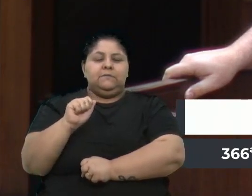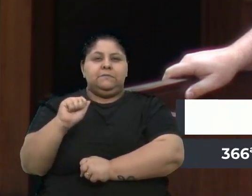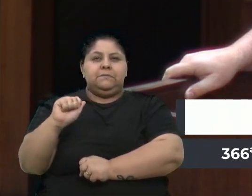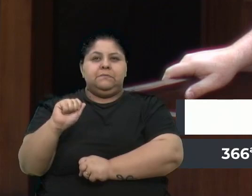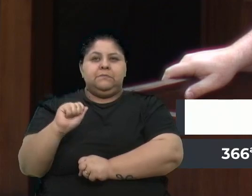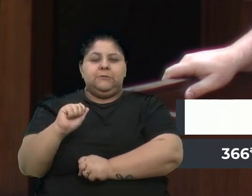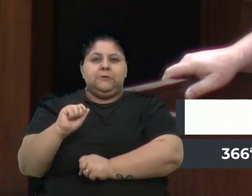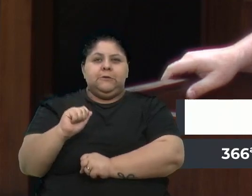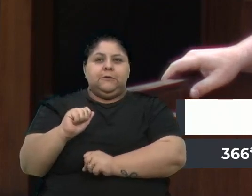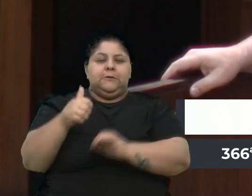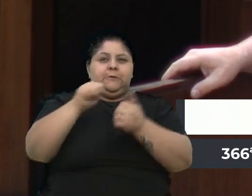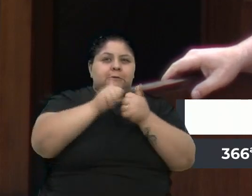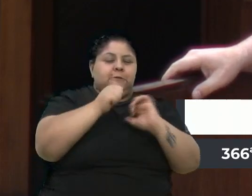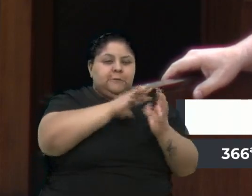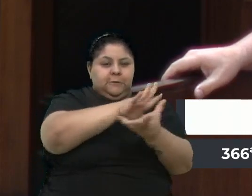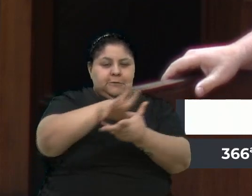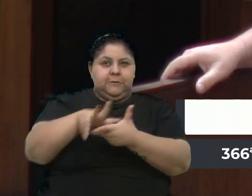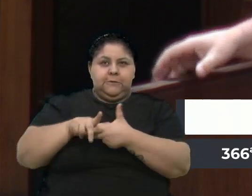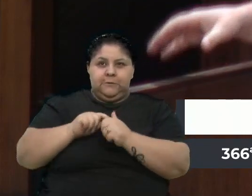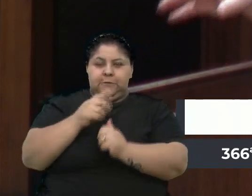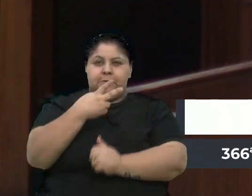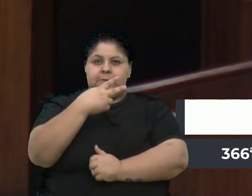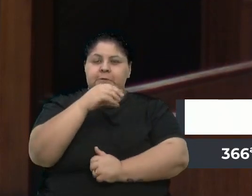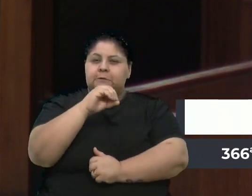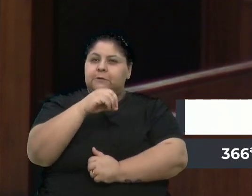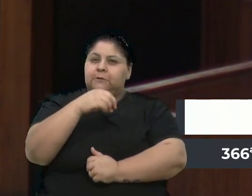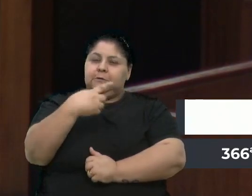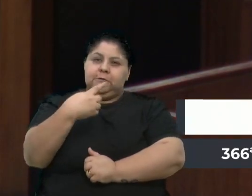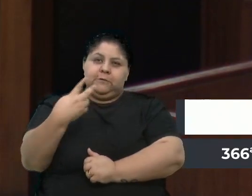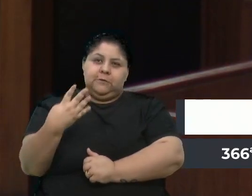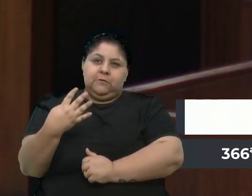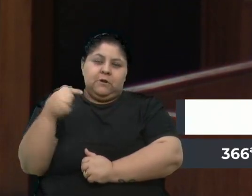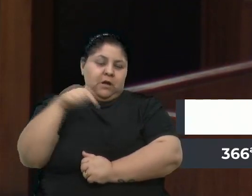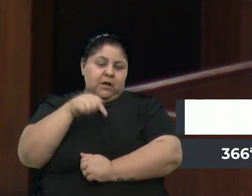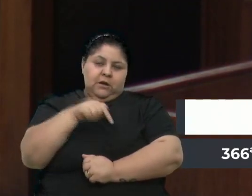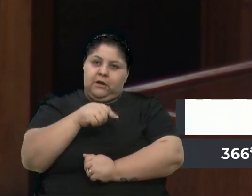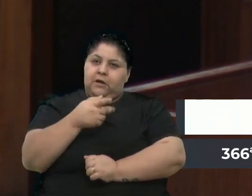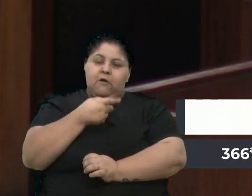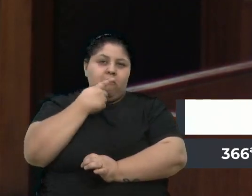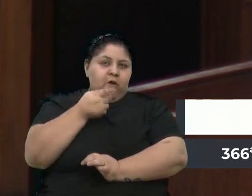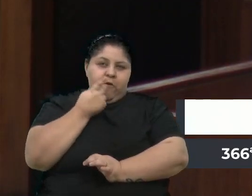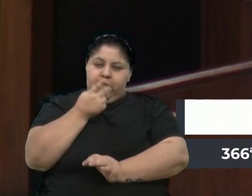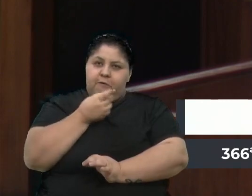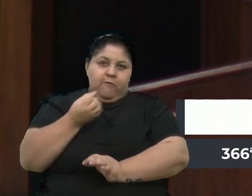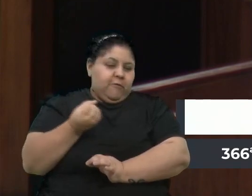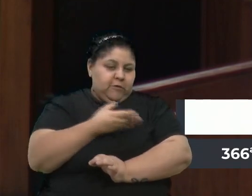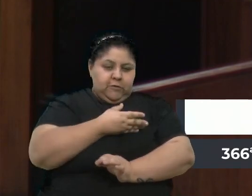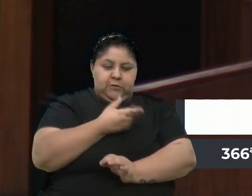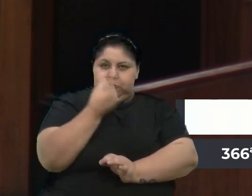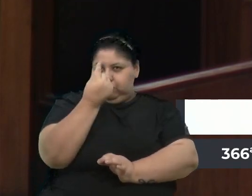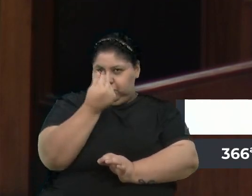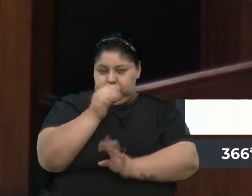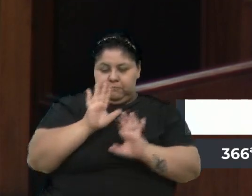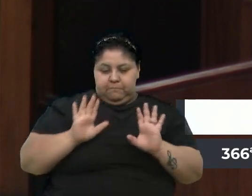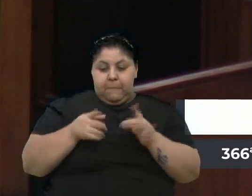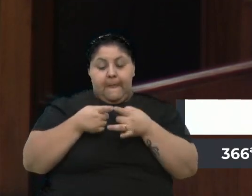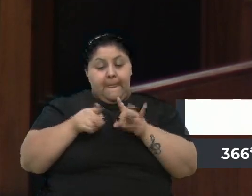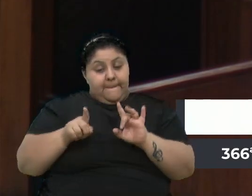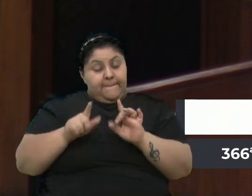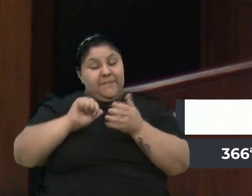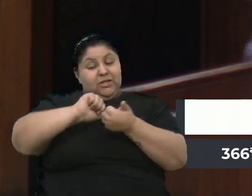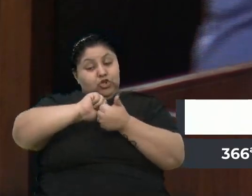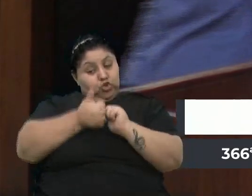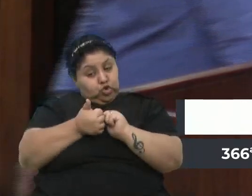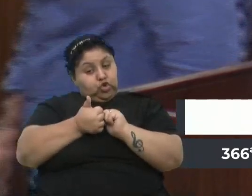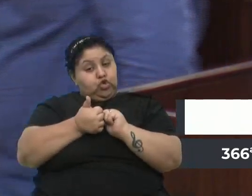na Copa do Mundo de 2014, e não estou aqui com a atualização financeira desses valores, mas na Copa do Mundo de